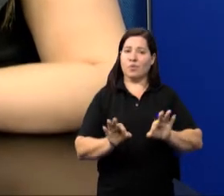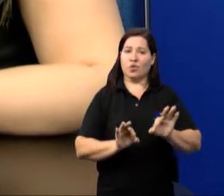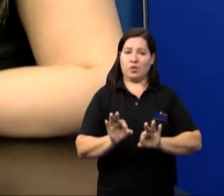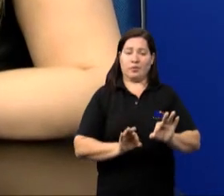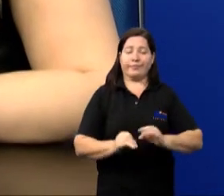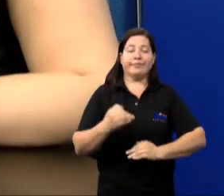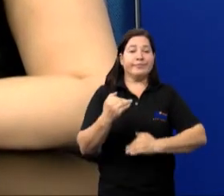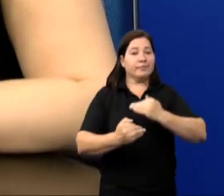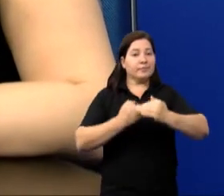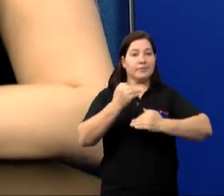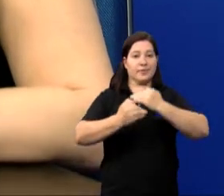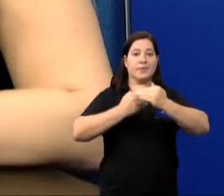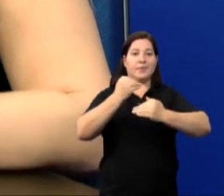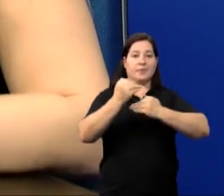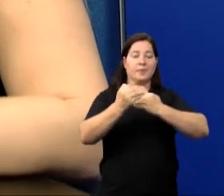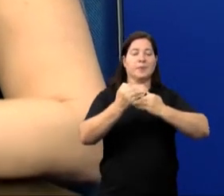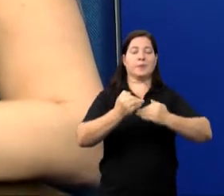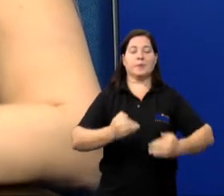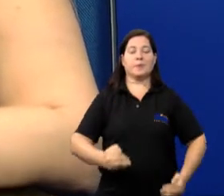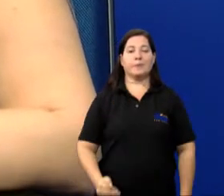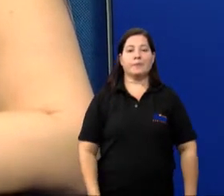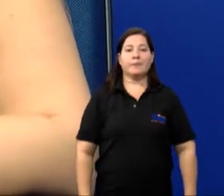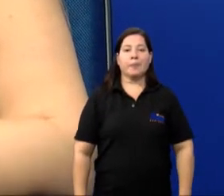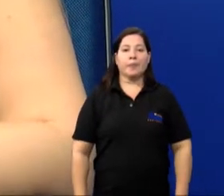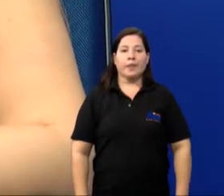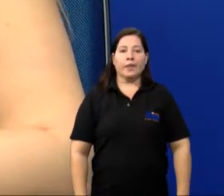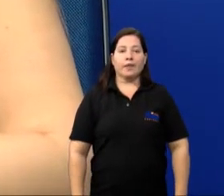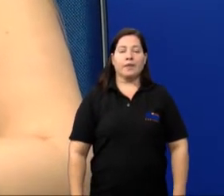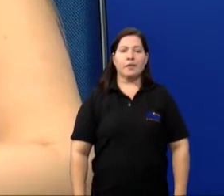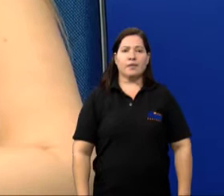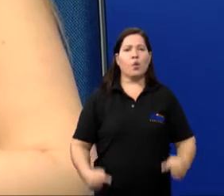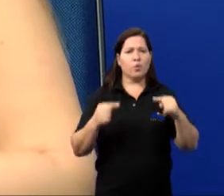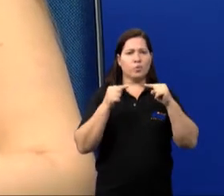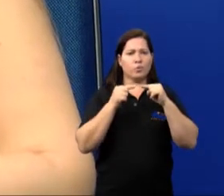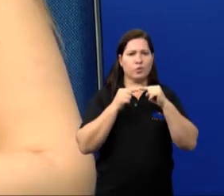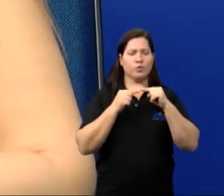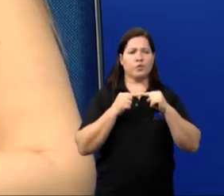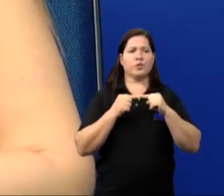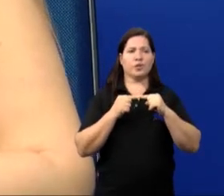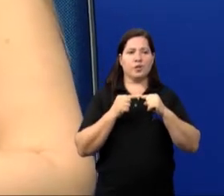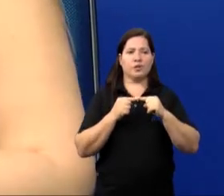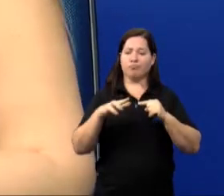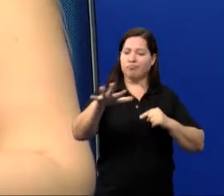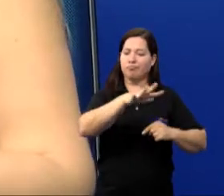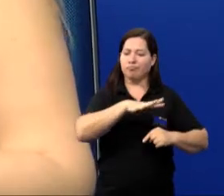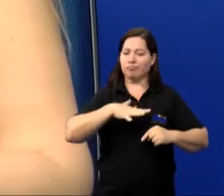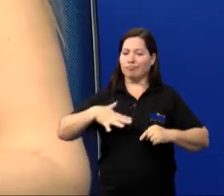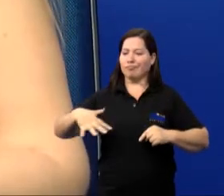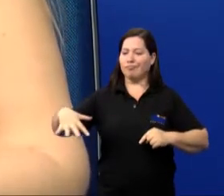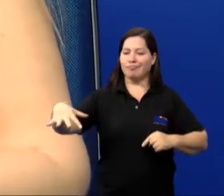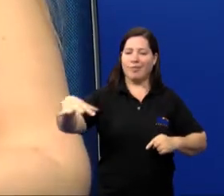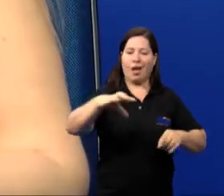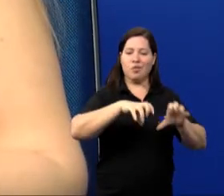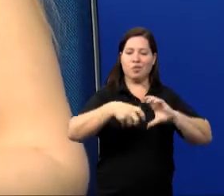desenvolvimento e ela tem como objetivo ser um espaço de formação dos professores que estão dos cursos